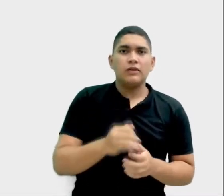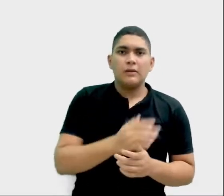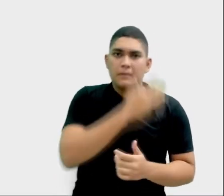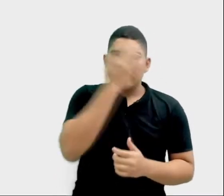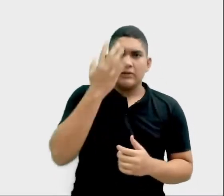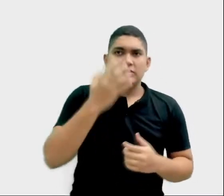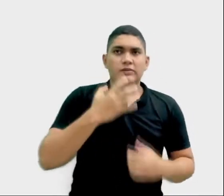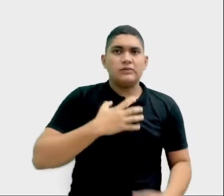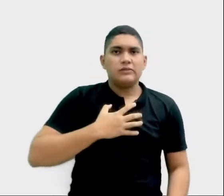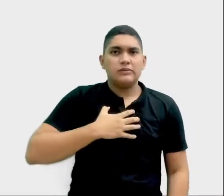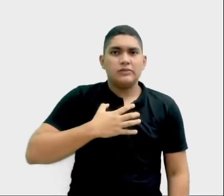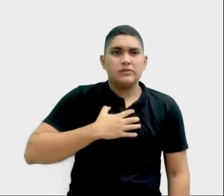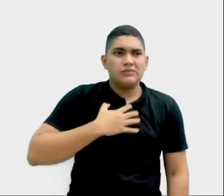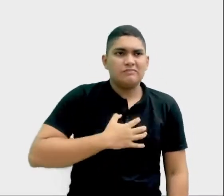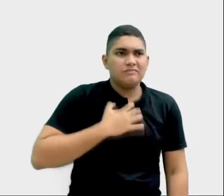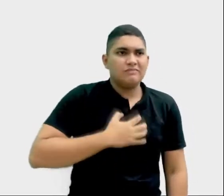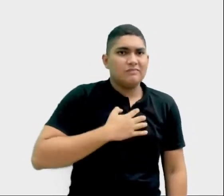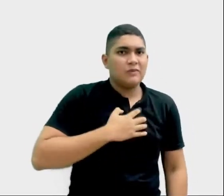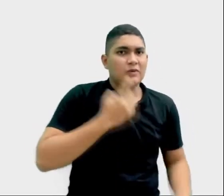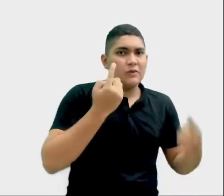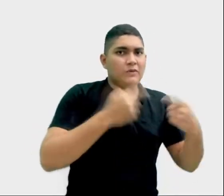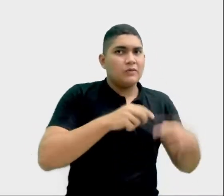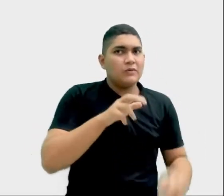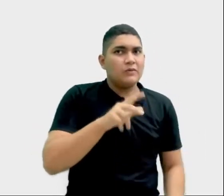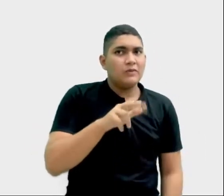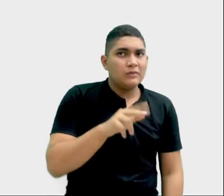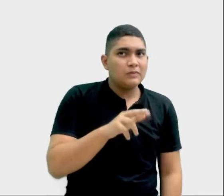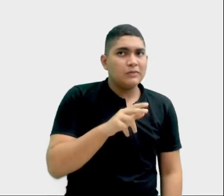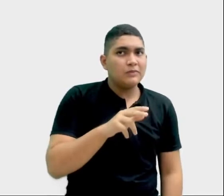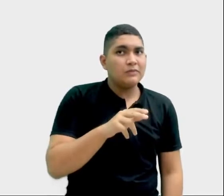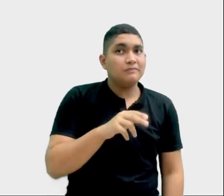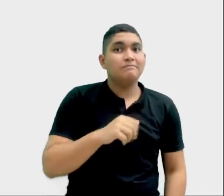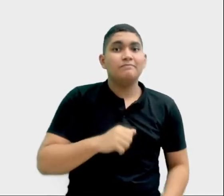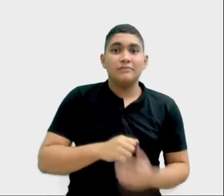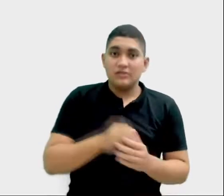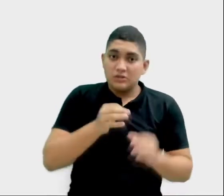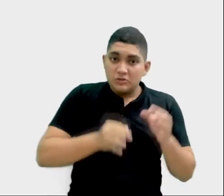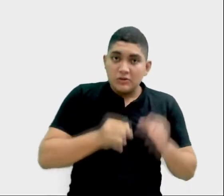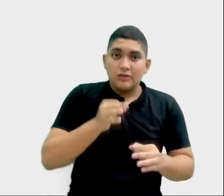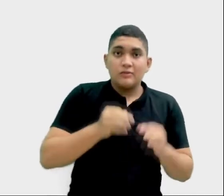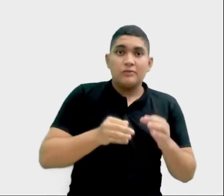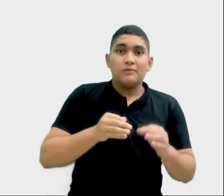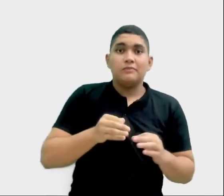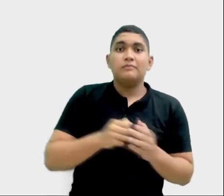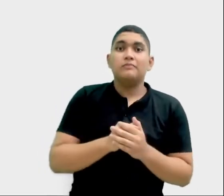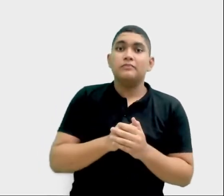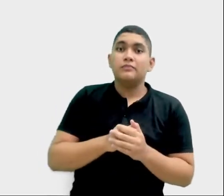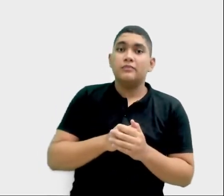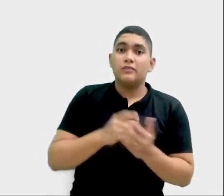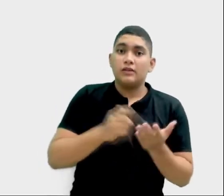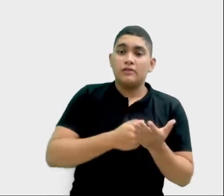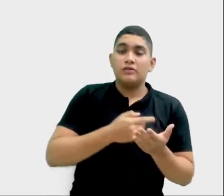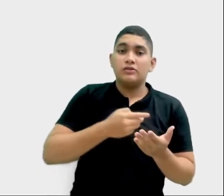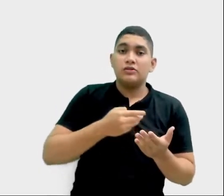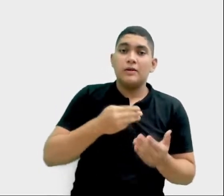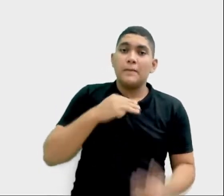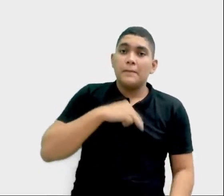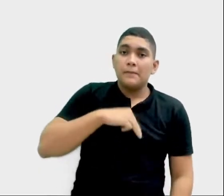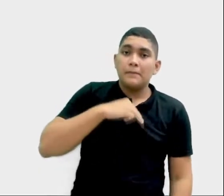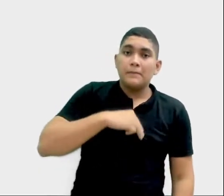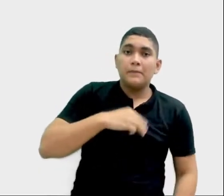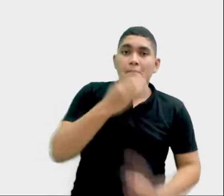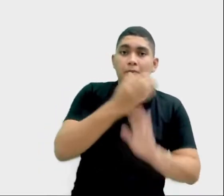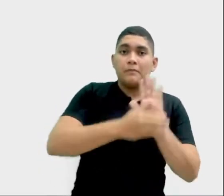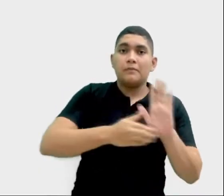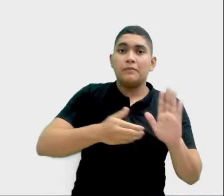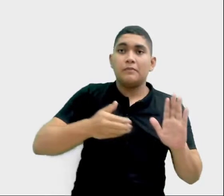será réu de juízo. Mateus, capítulo 5, versículo 22. Irmão André, verdade prática.